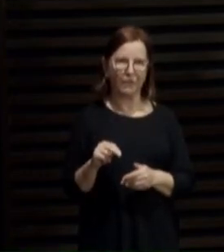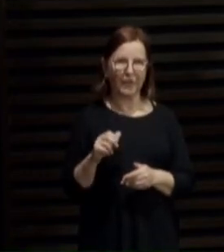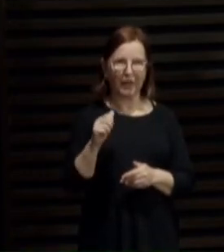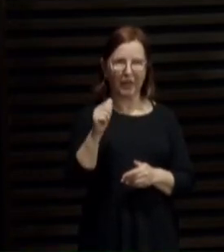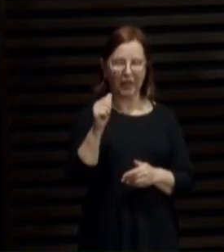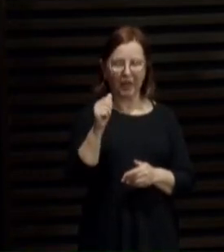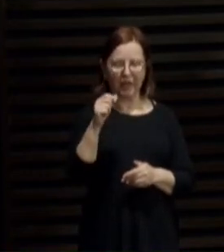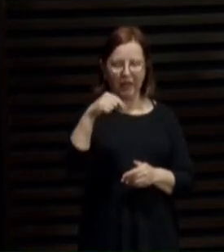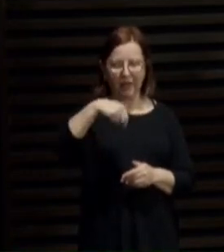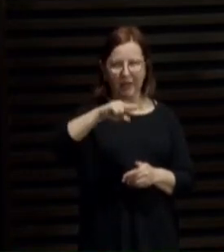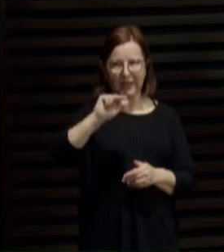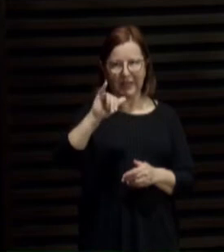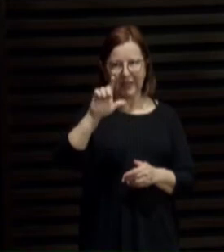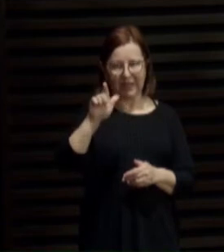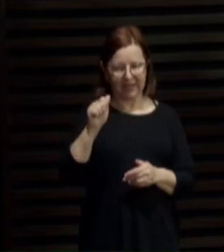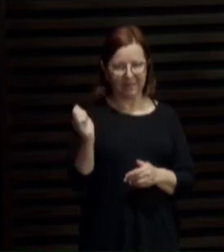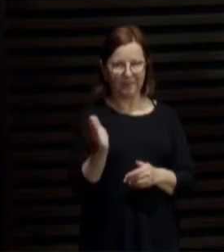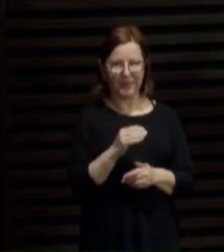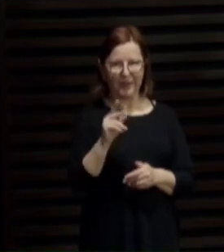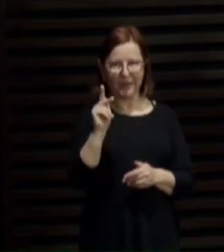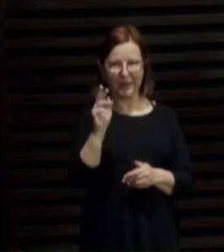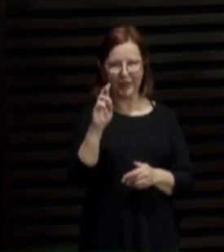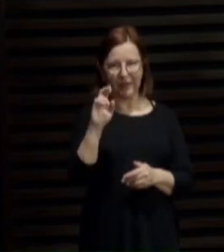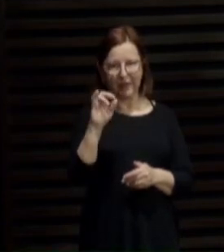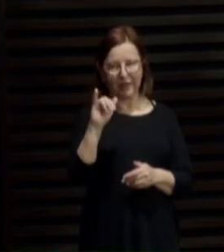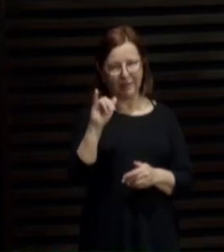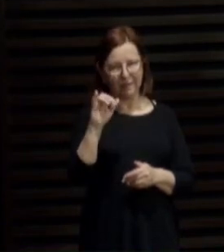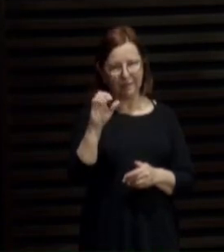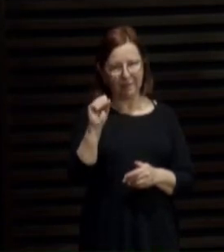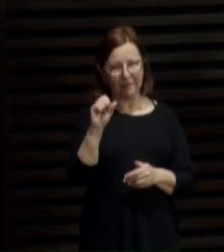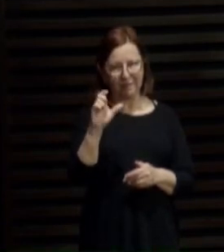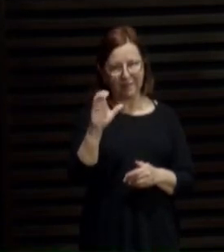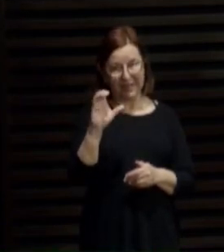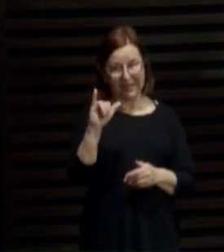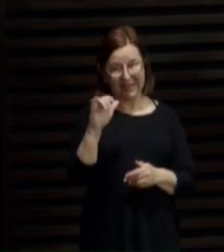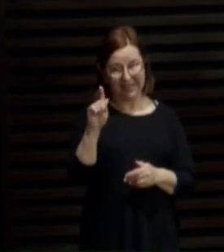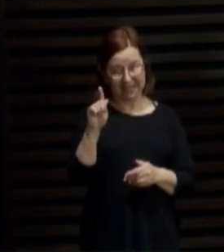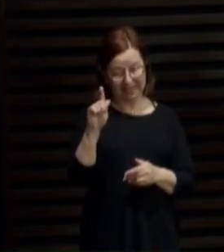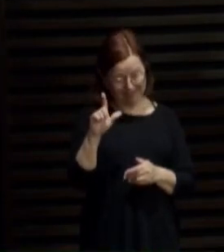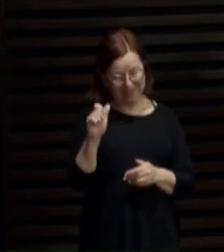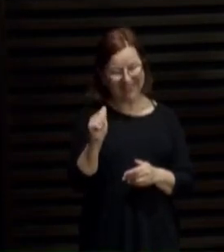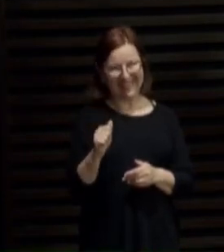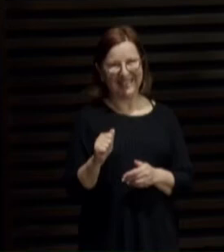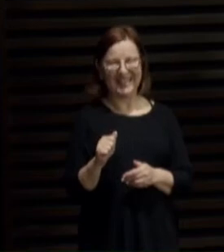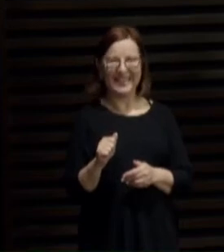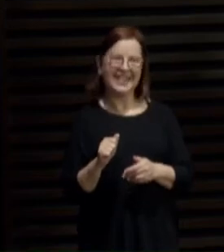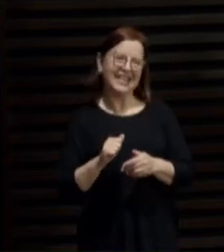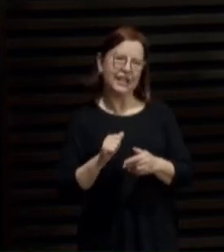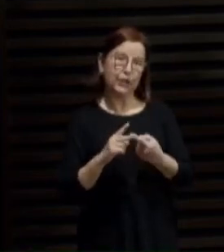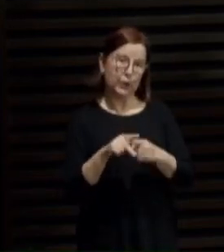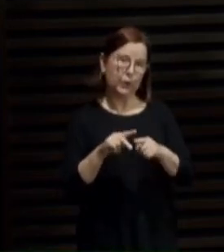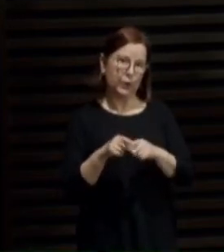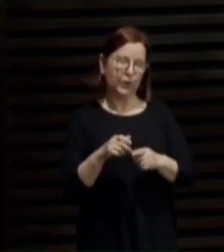fizeram com Apolo, bem mais reservadinho, porque tem as duas coisas, a gente faz